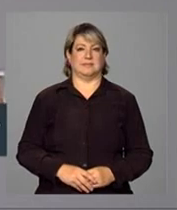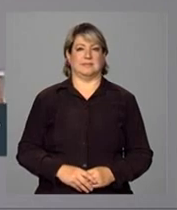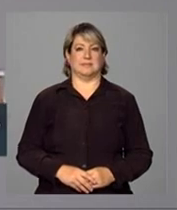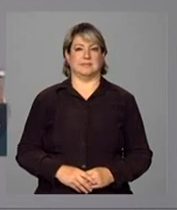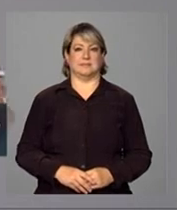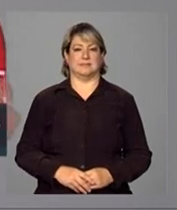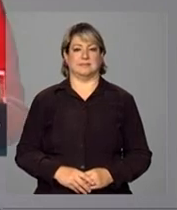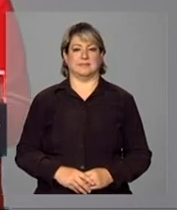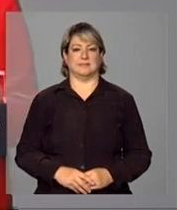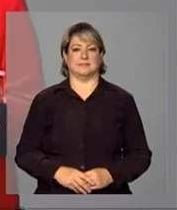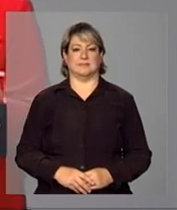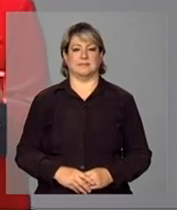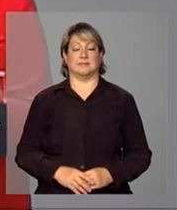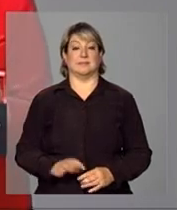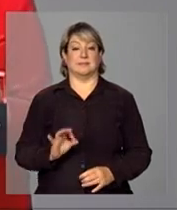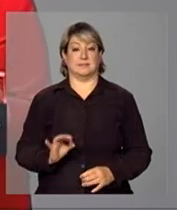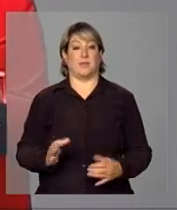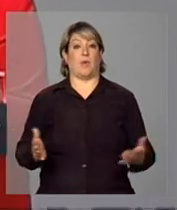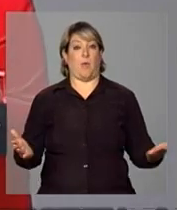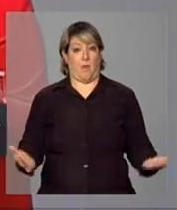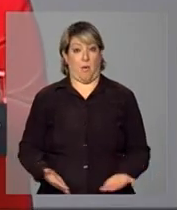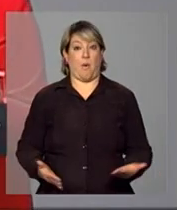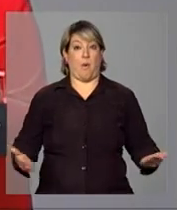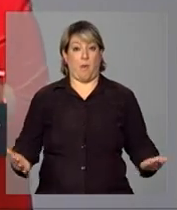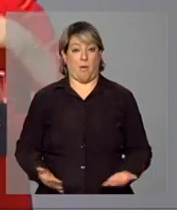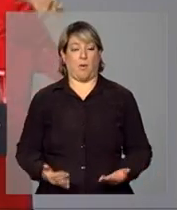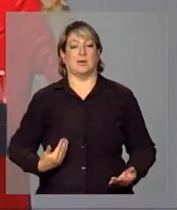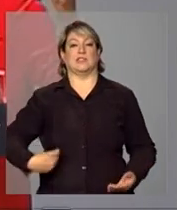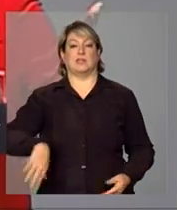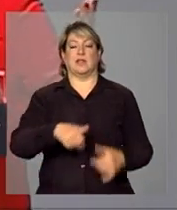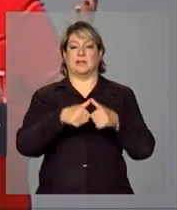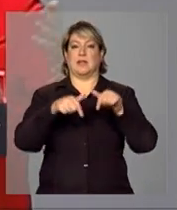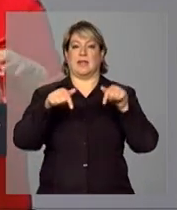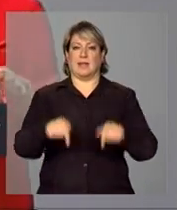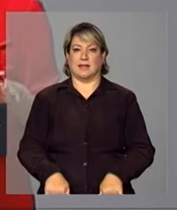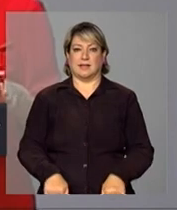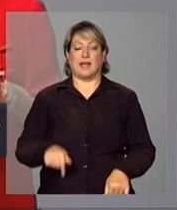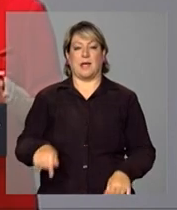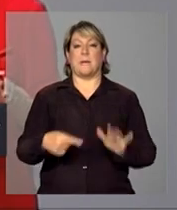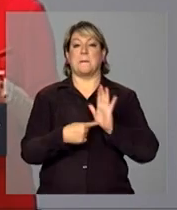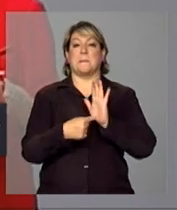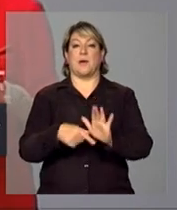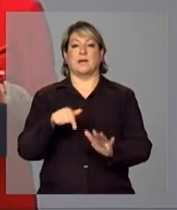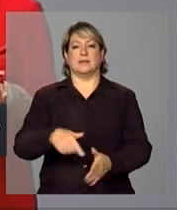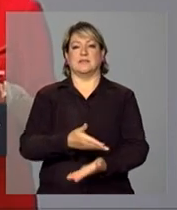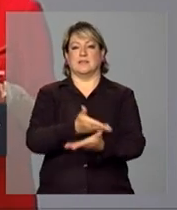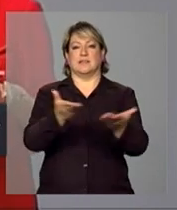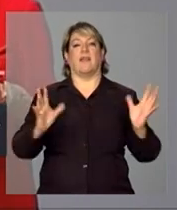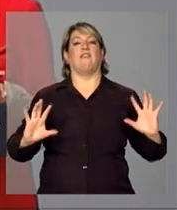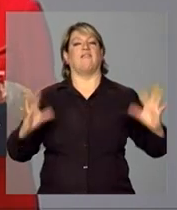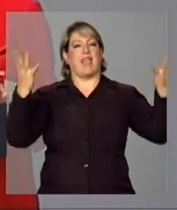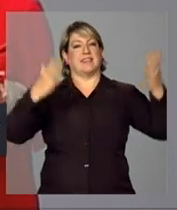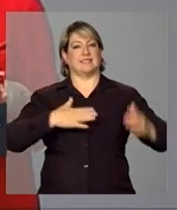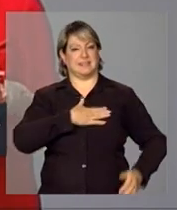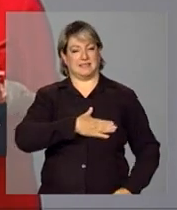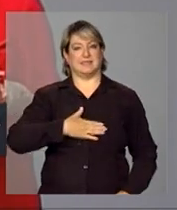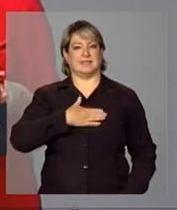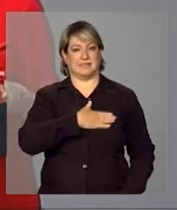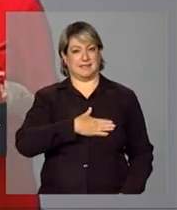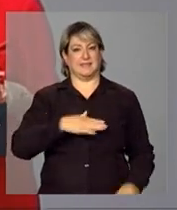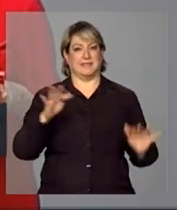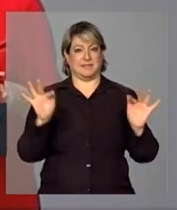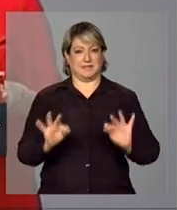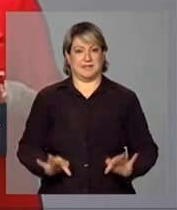Sem dúvida, gente, hoje nós estamos aqui, o ambiente mostra isso, nós estamos numa festa. Nós